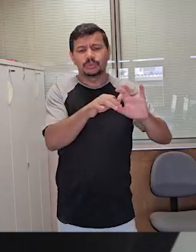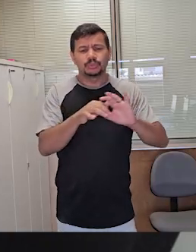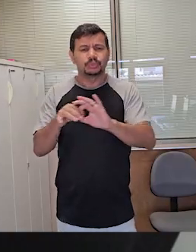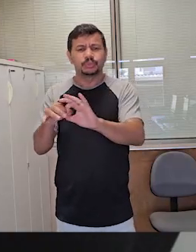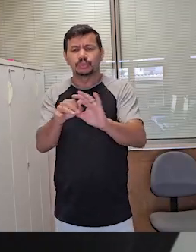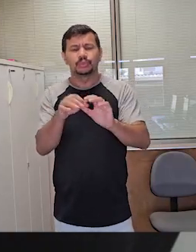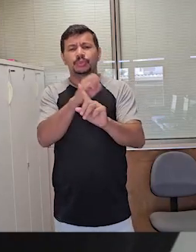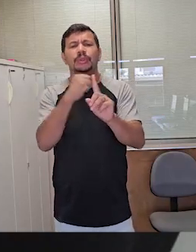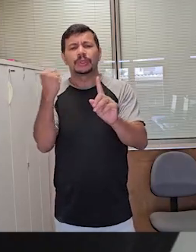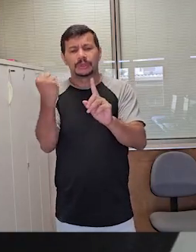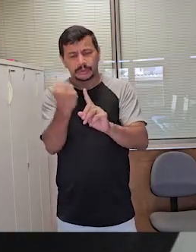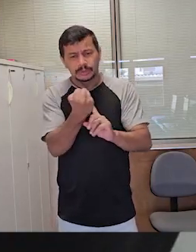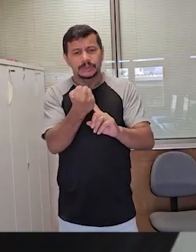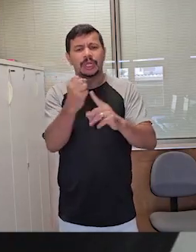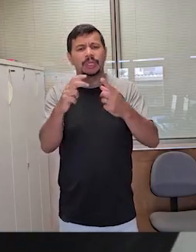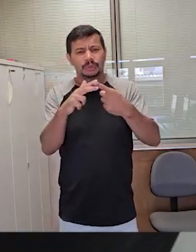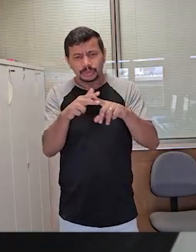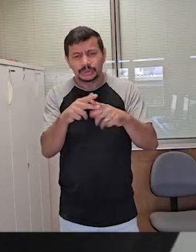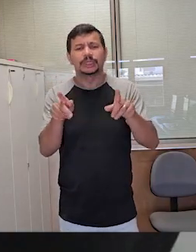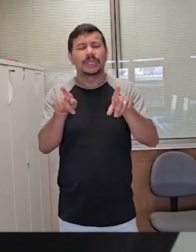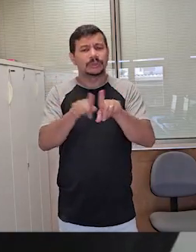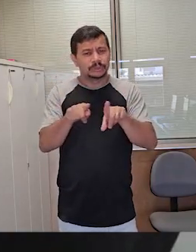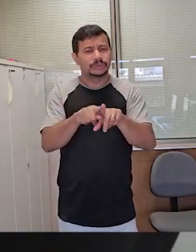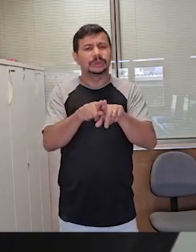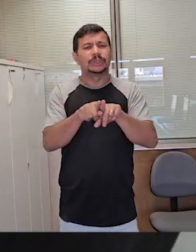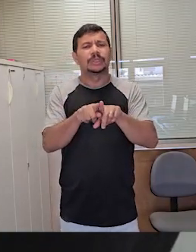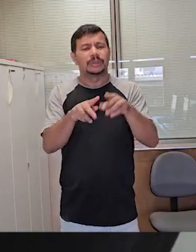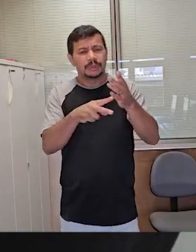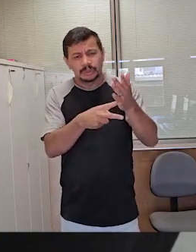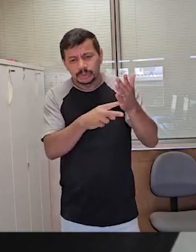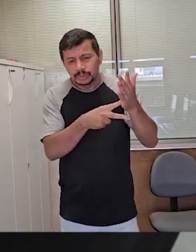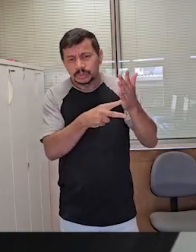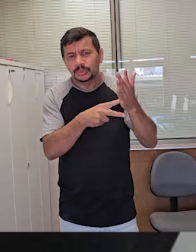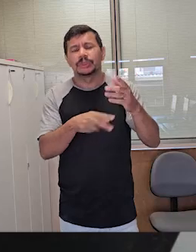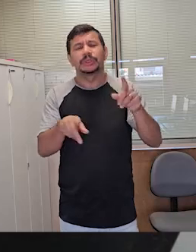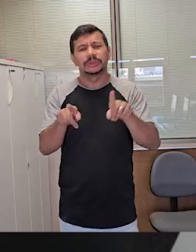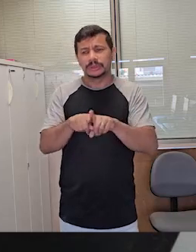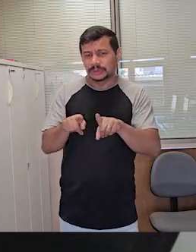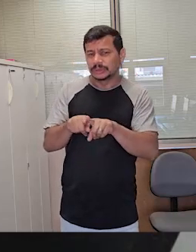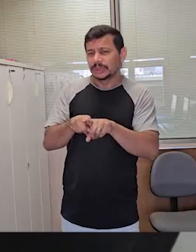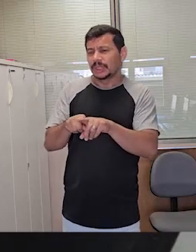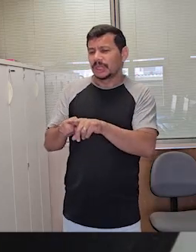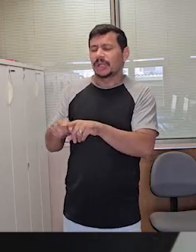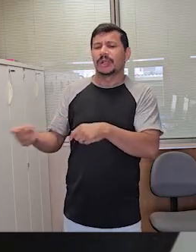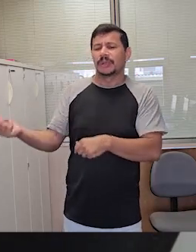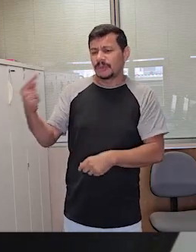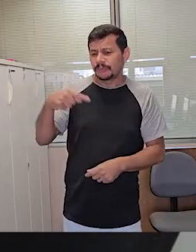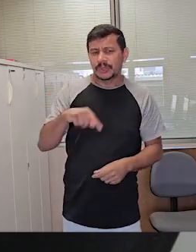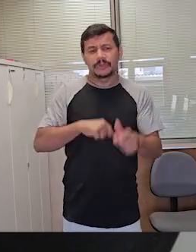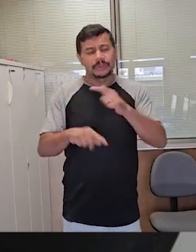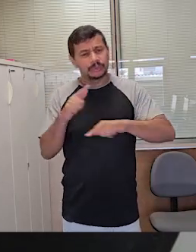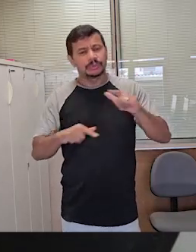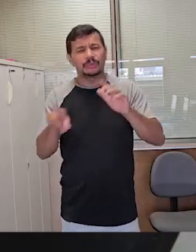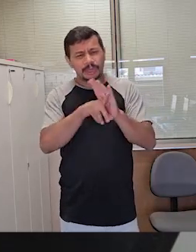sociais, principalmente os movimentos sindicais que defendem a classe trabalhadora, para que possa se efetivar nos ambientes de trabalho, não só a